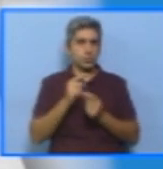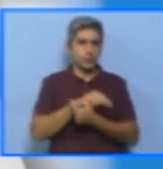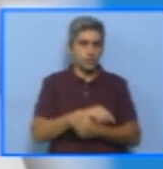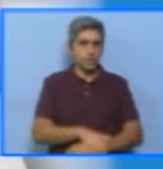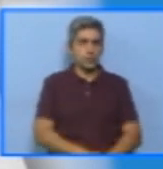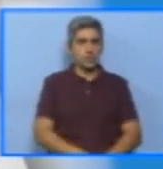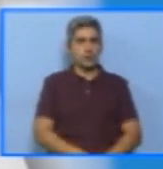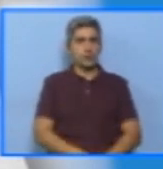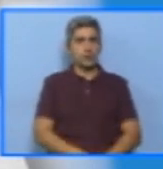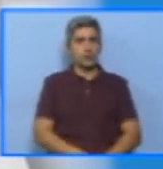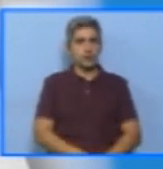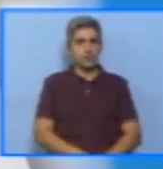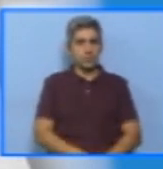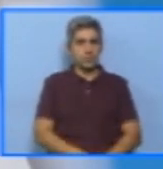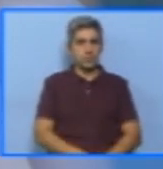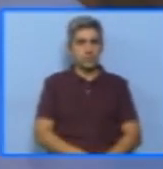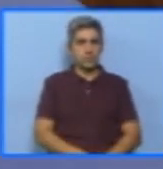últimos.